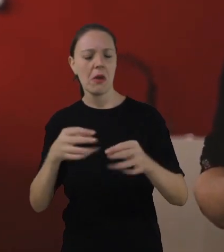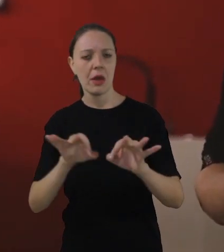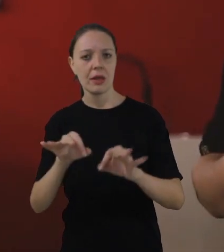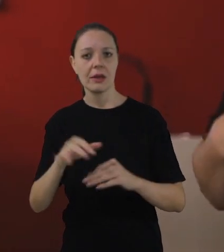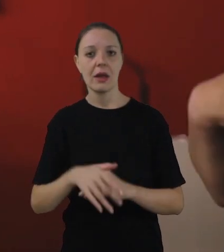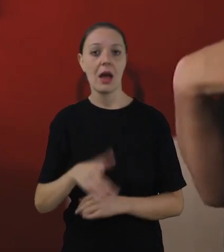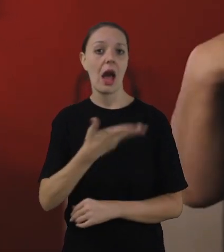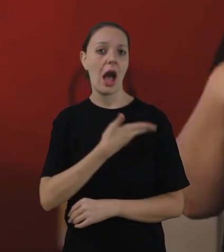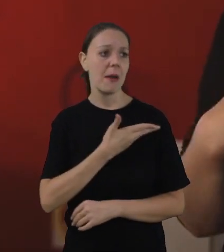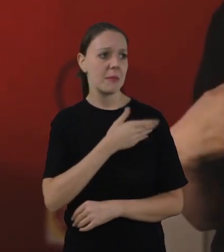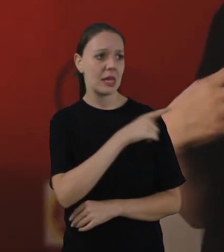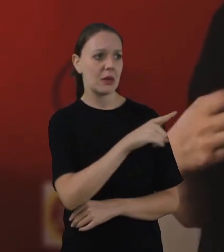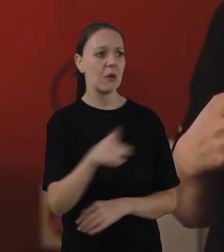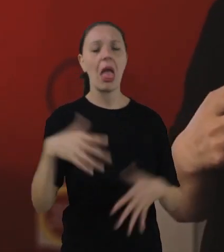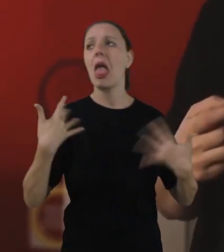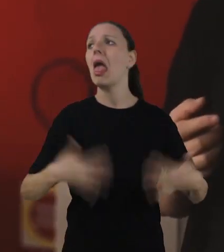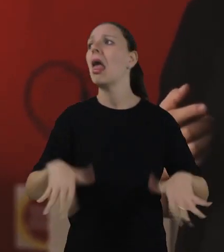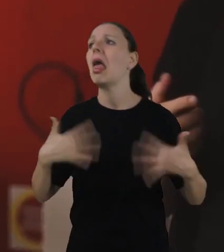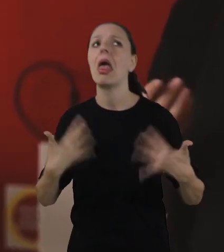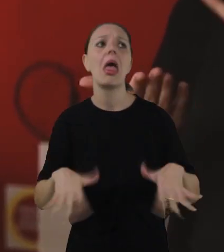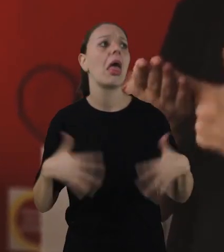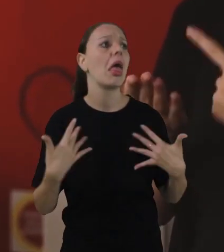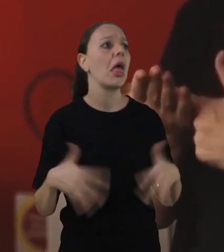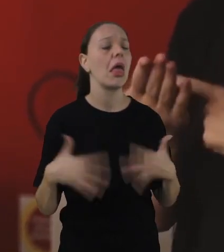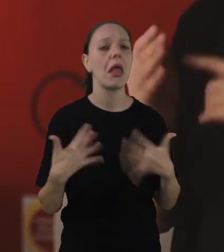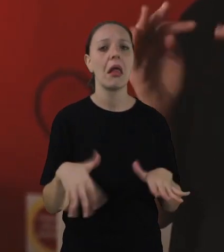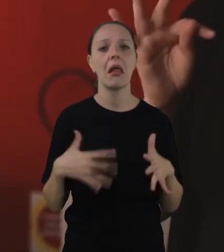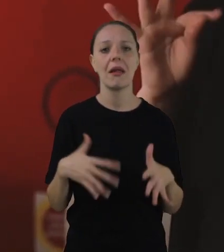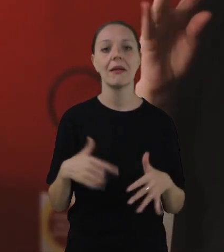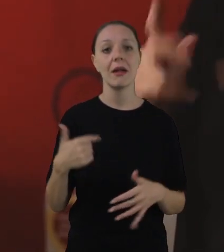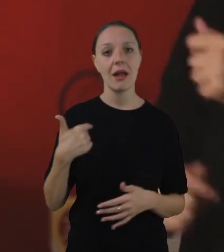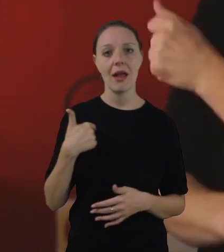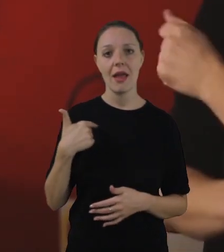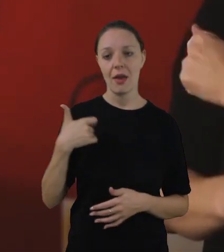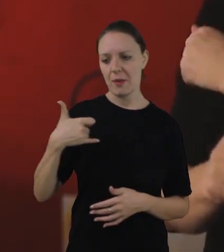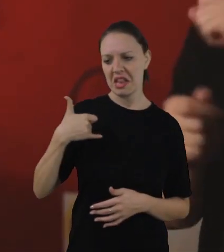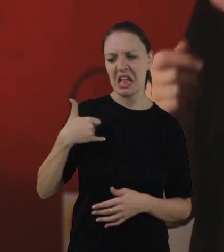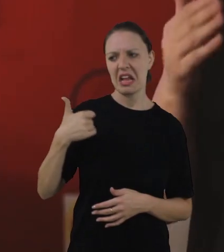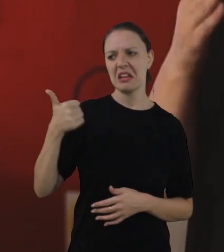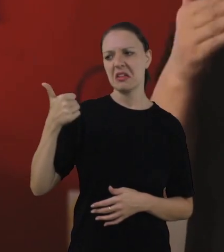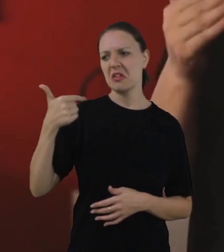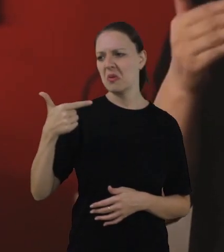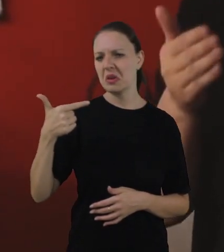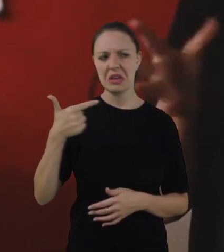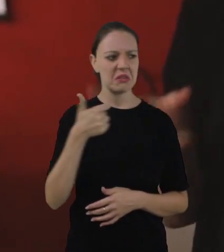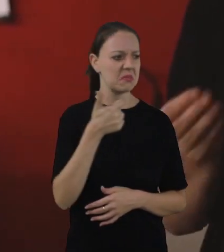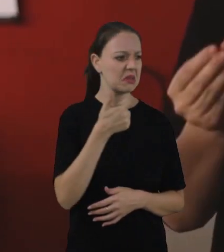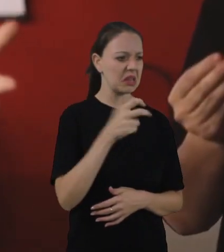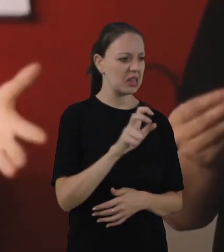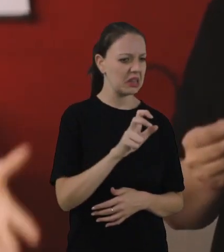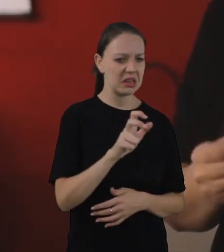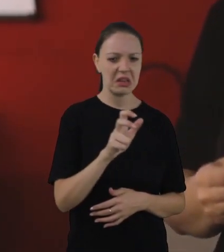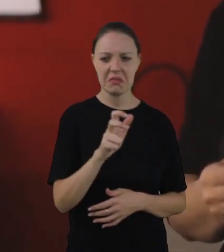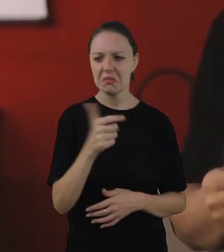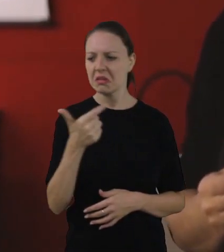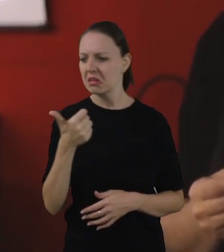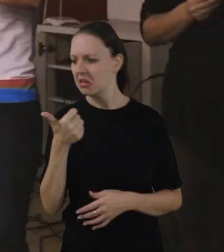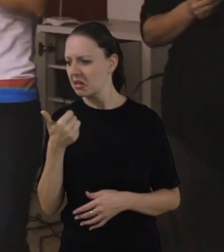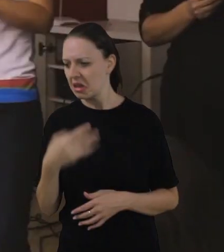infortúnio, entendeu? Chegava no dia que tinha que passar os livros para ela, todo mundo pedindo um resumo emprestado. Eu tinha 15, 12,